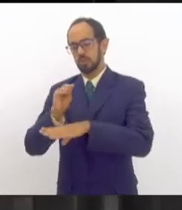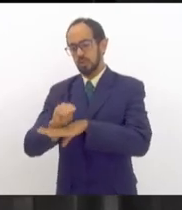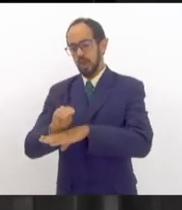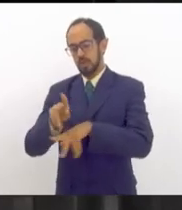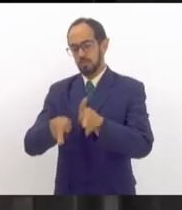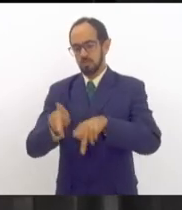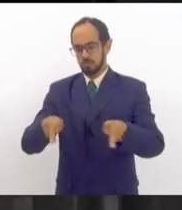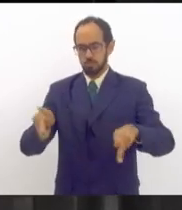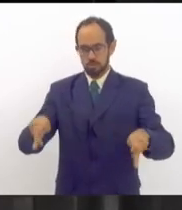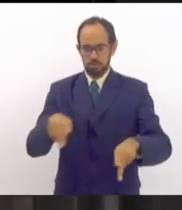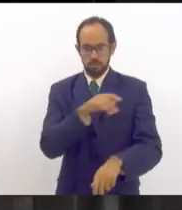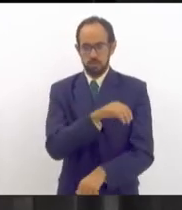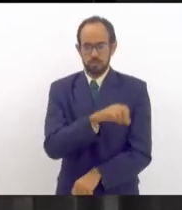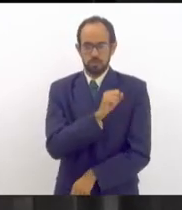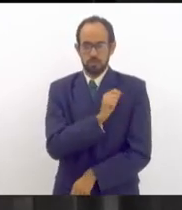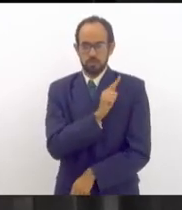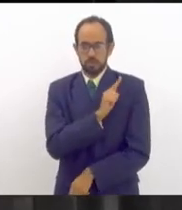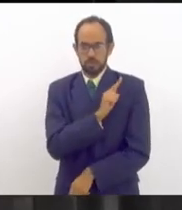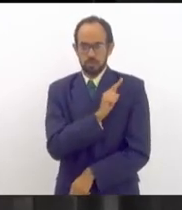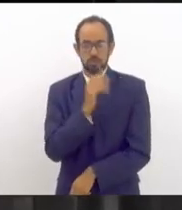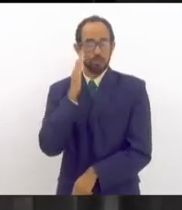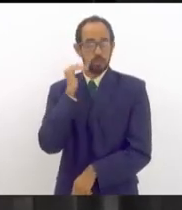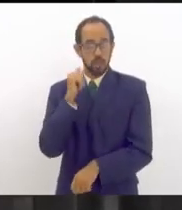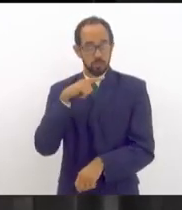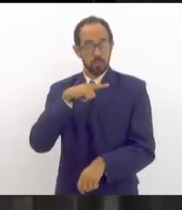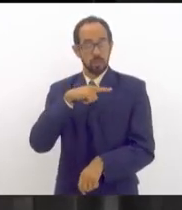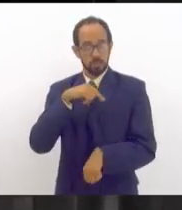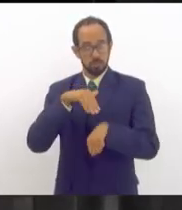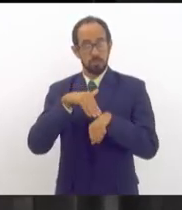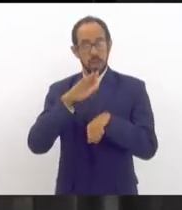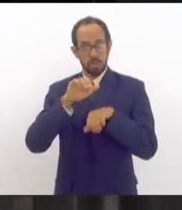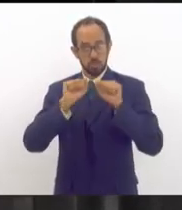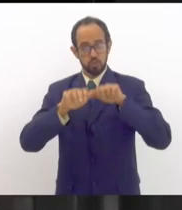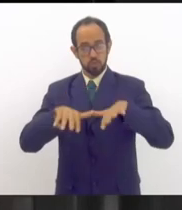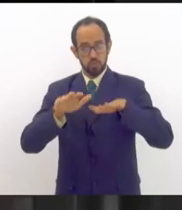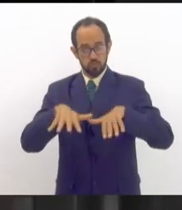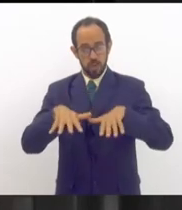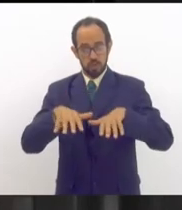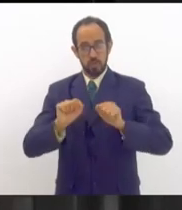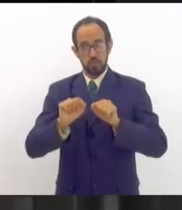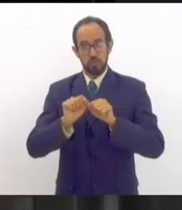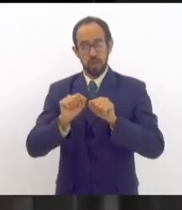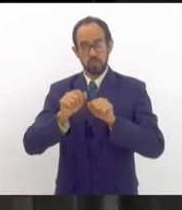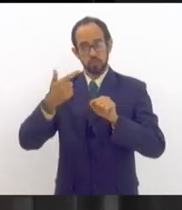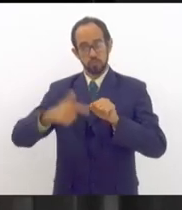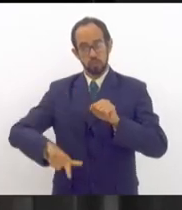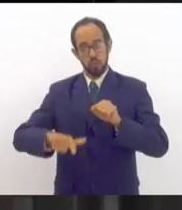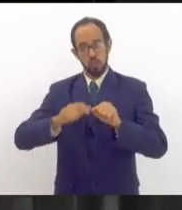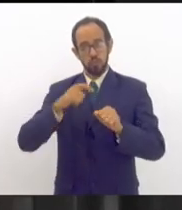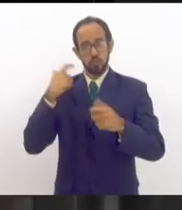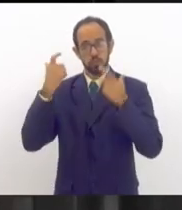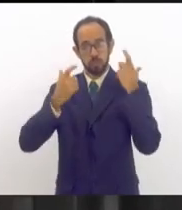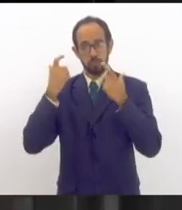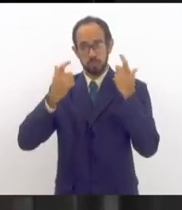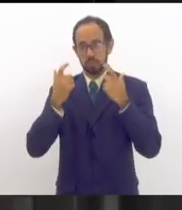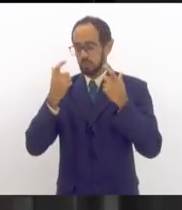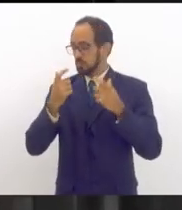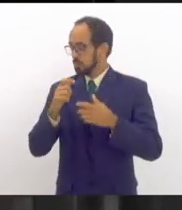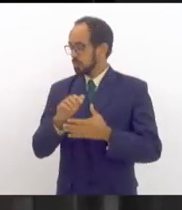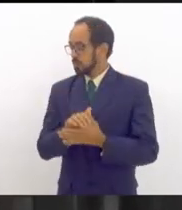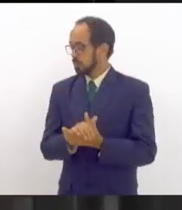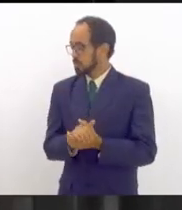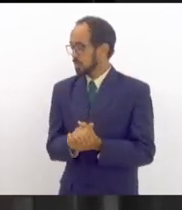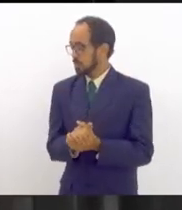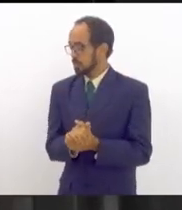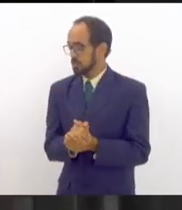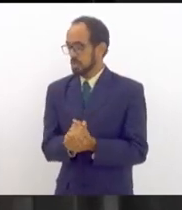mais chuva está prevista para hoje né O que torna de novo soa o nosso alarme aqui e